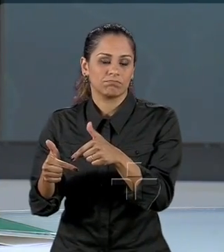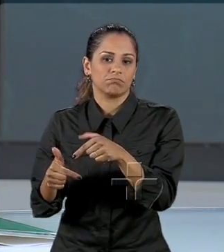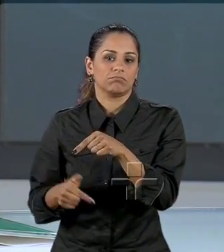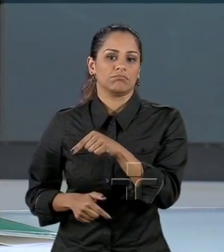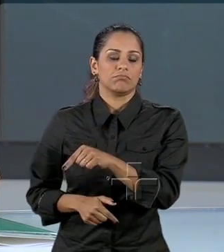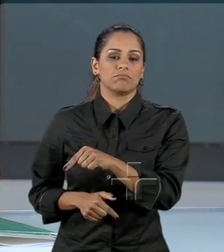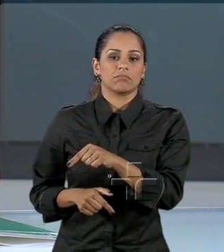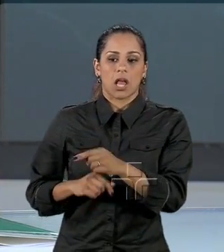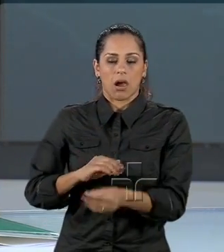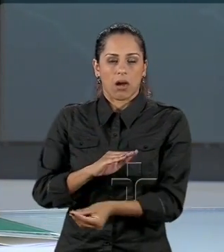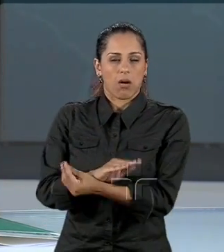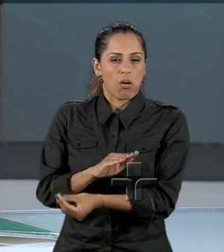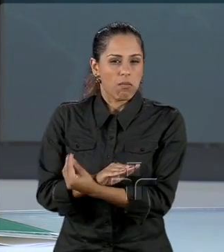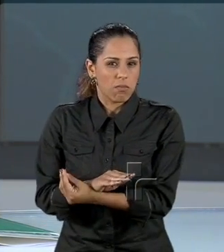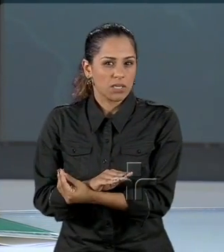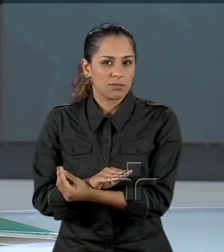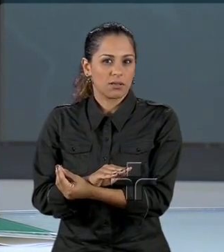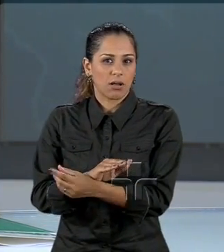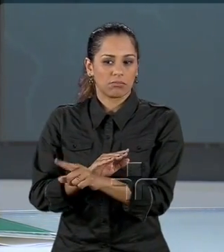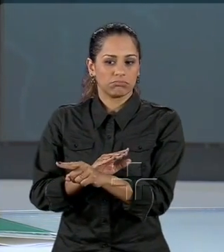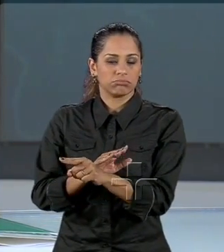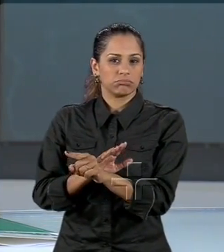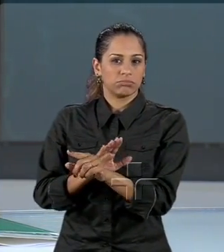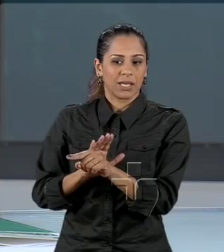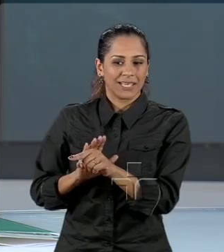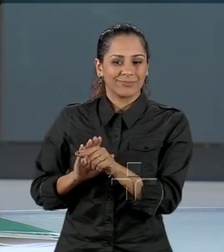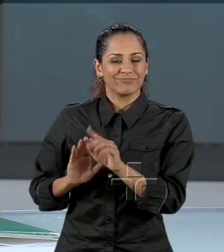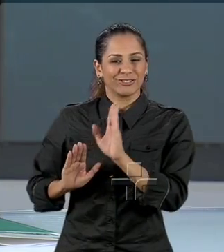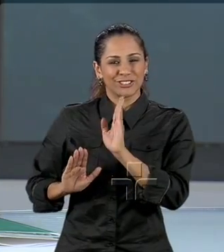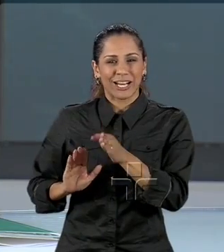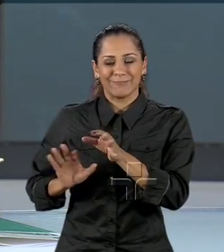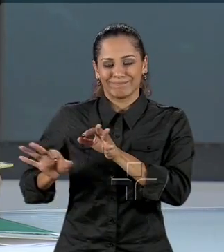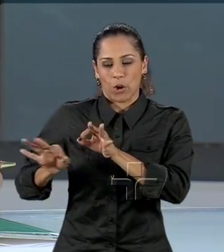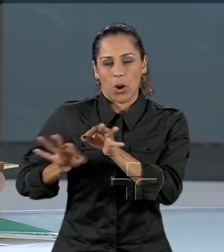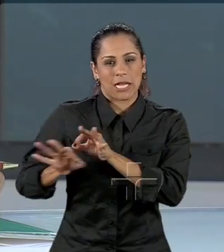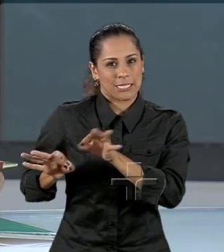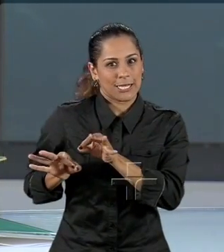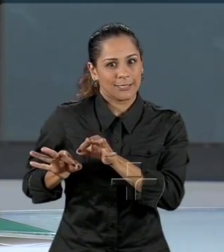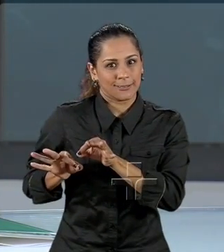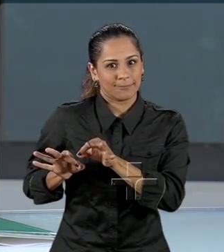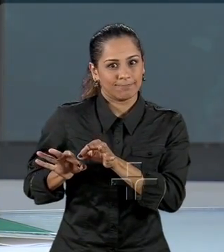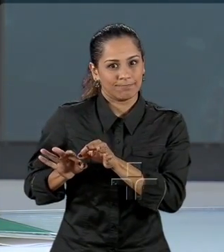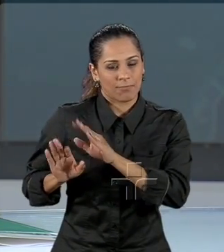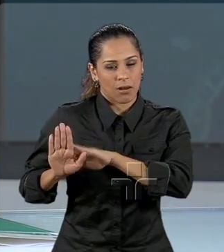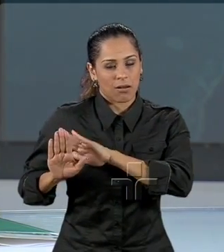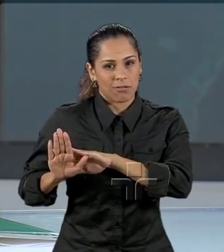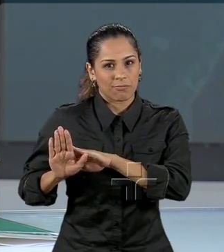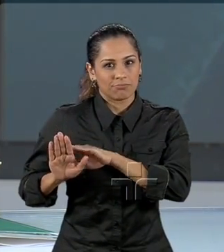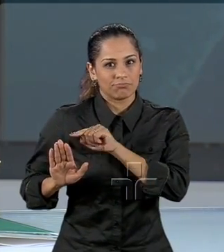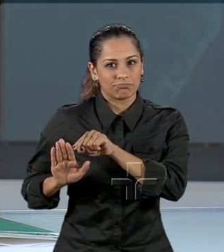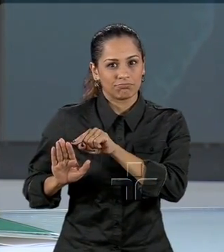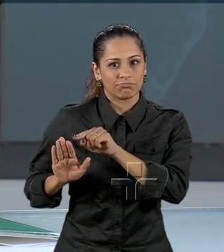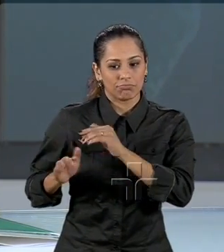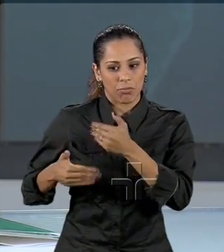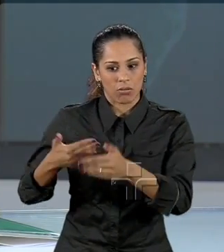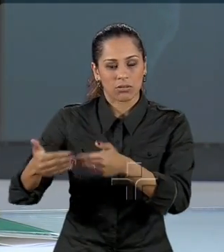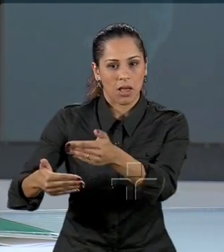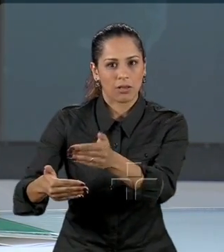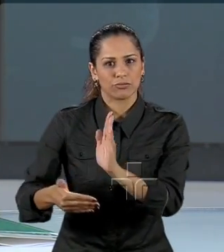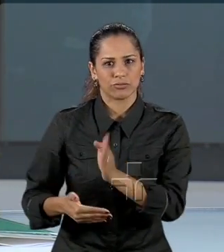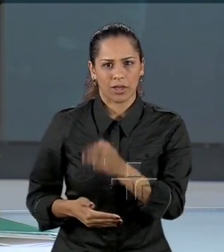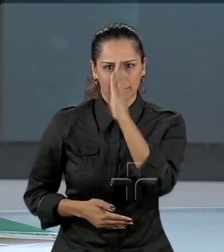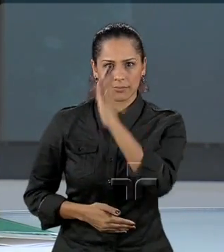A corrupção enquadrilhada, sistêmica, serial, ela é